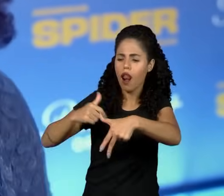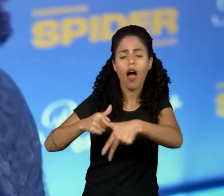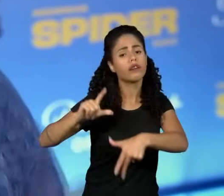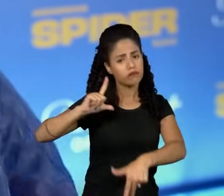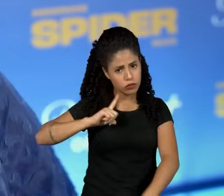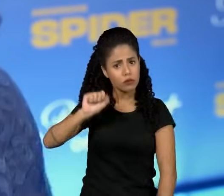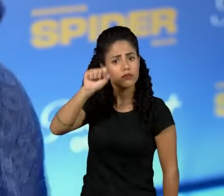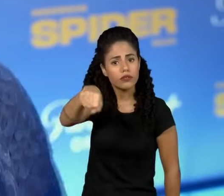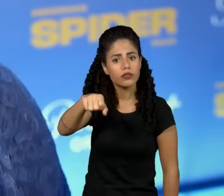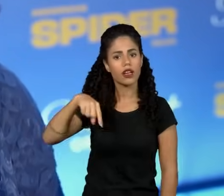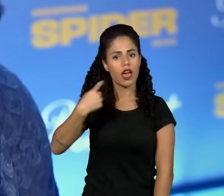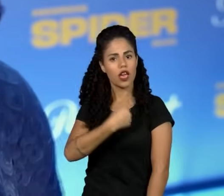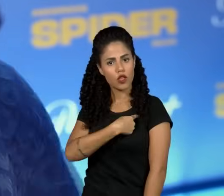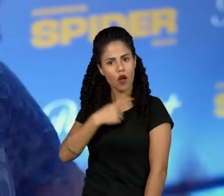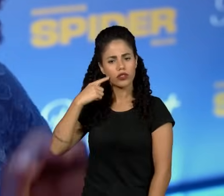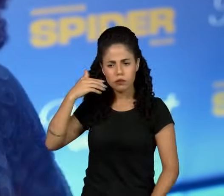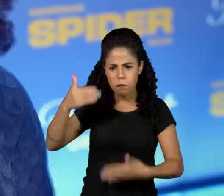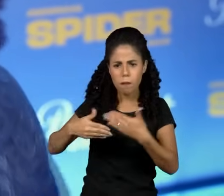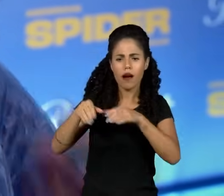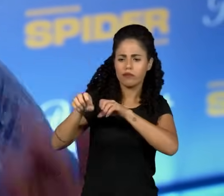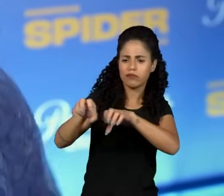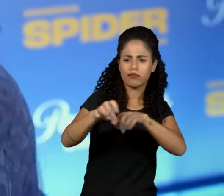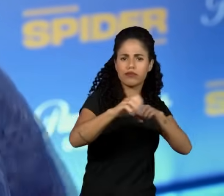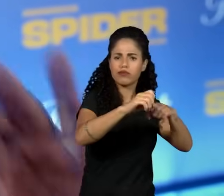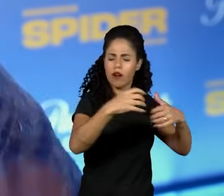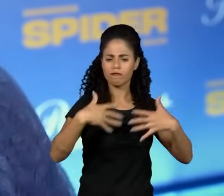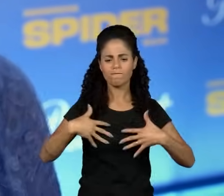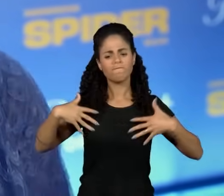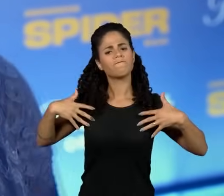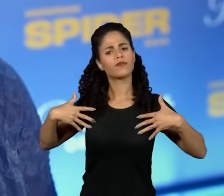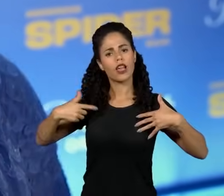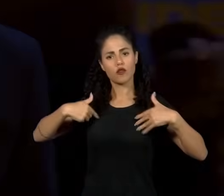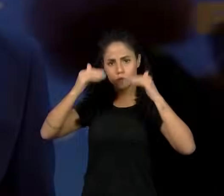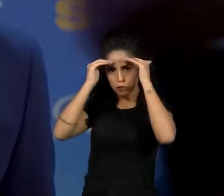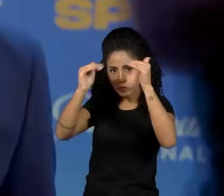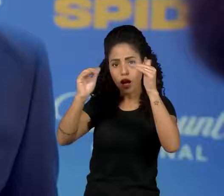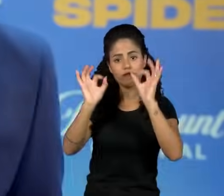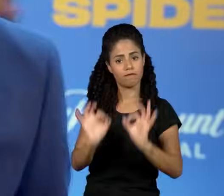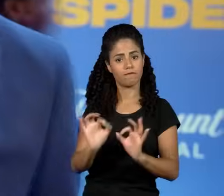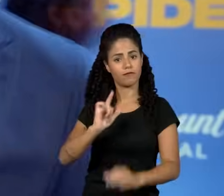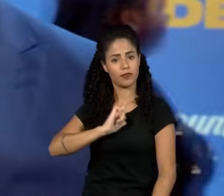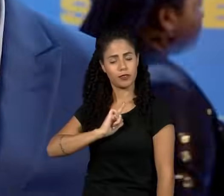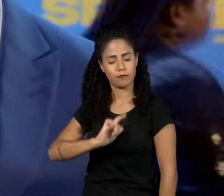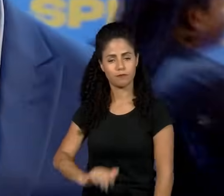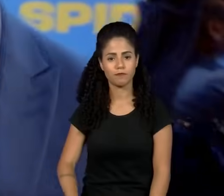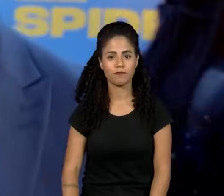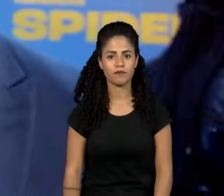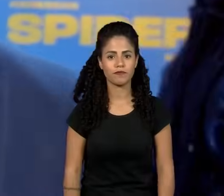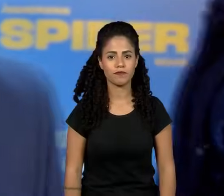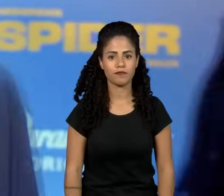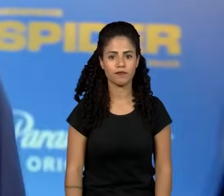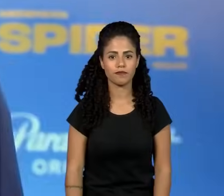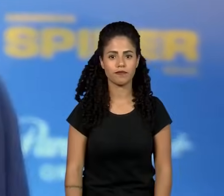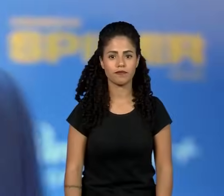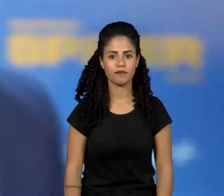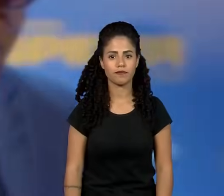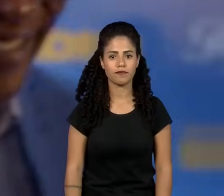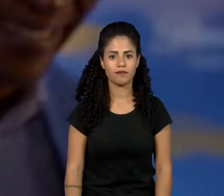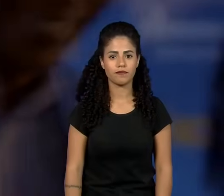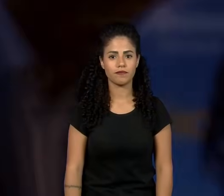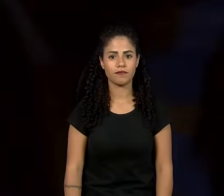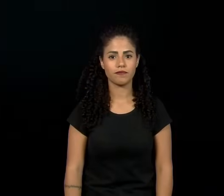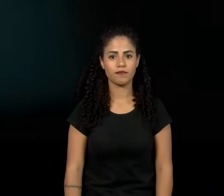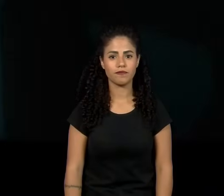e fazemos as nossas descendências com orgulho, dignidade e respeito. Ain't no sunshine when she's